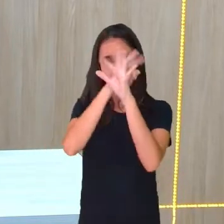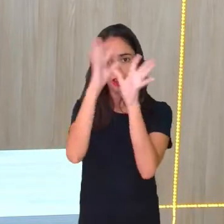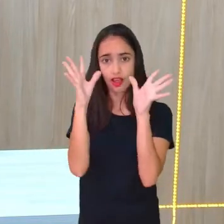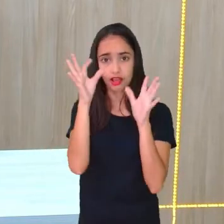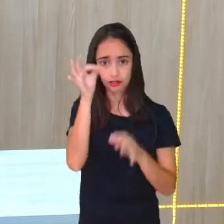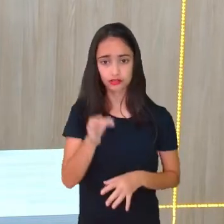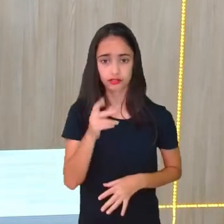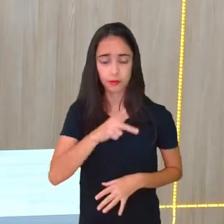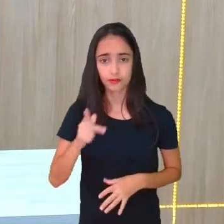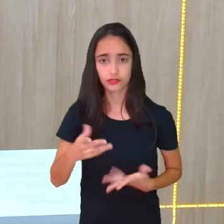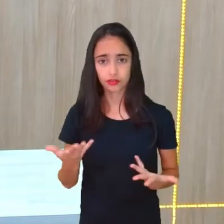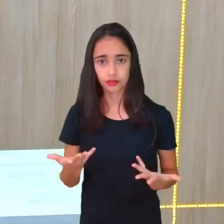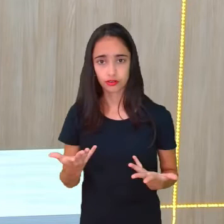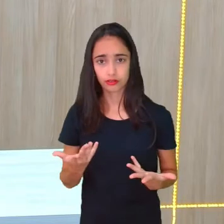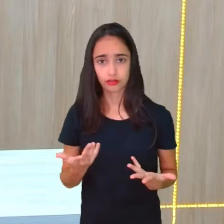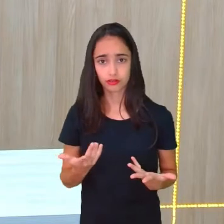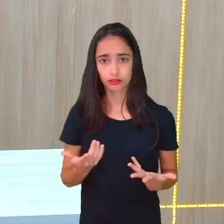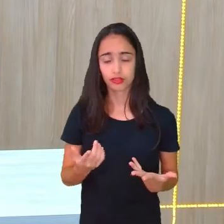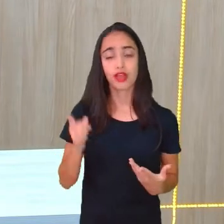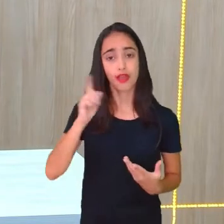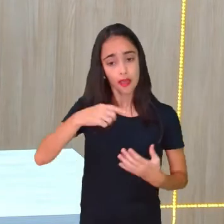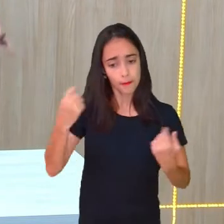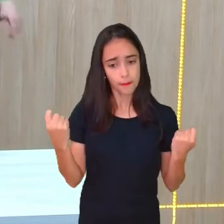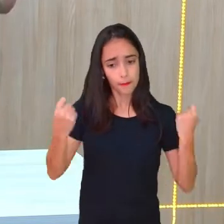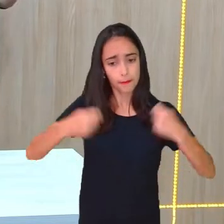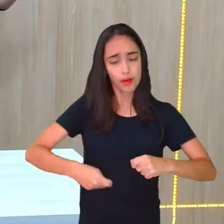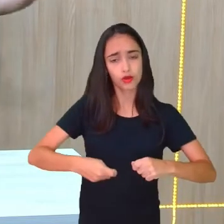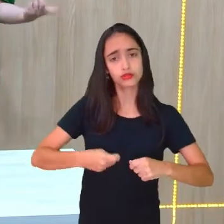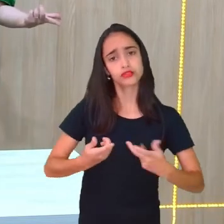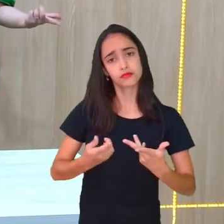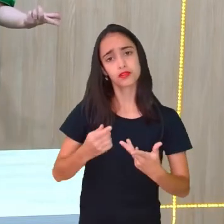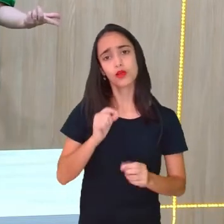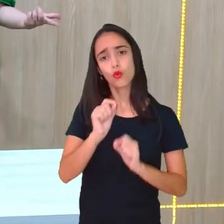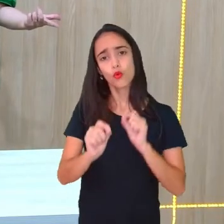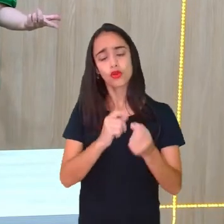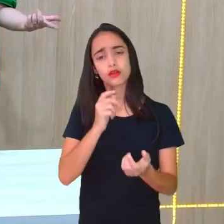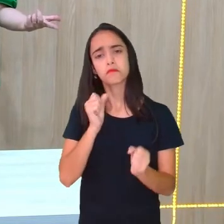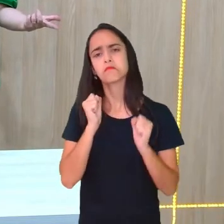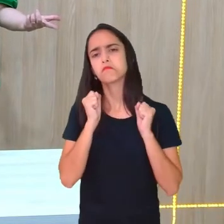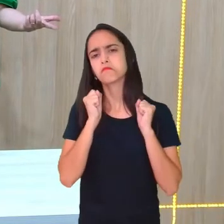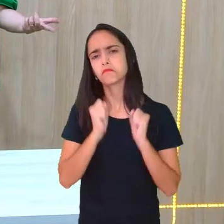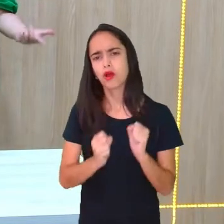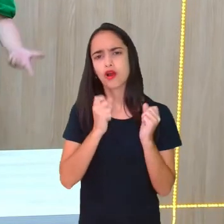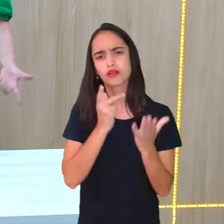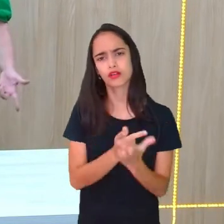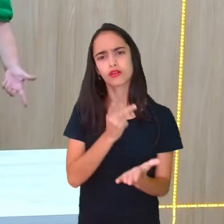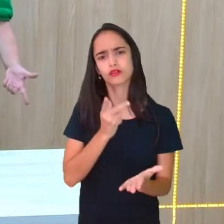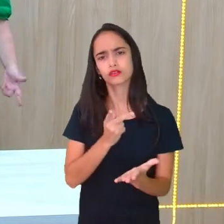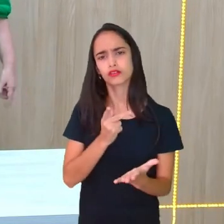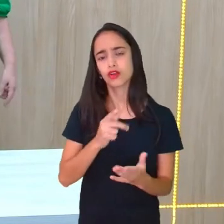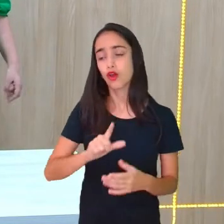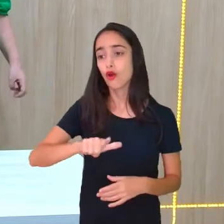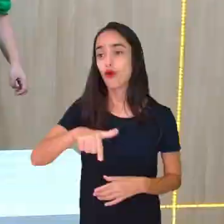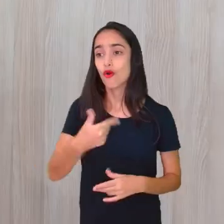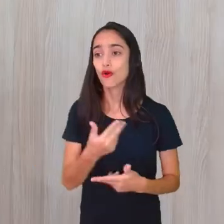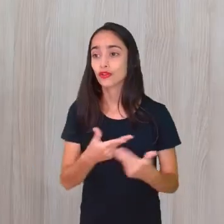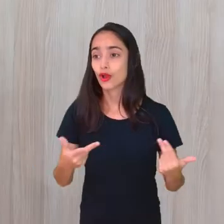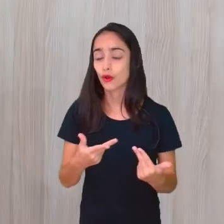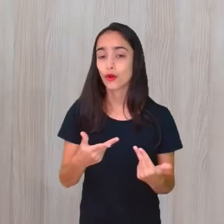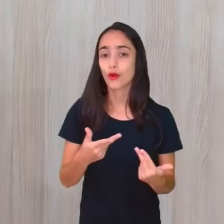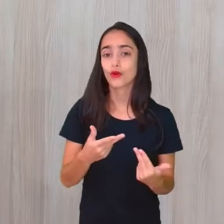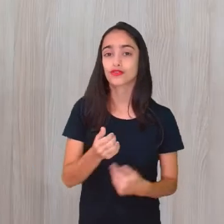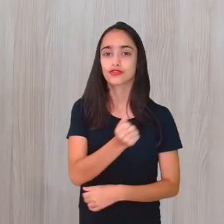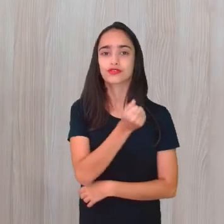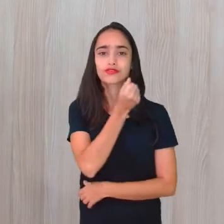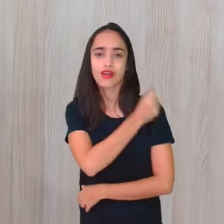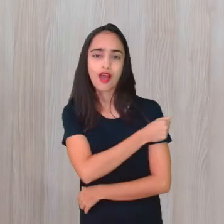eles que são as possibilidades daquilo que pode acontecer. Isso. E outra coisa, a Sabi está respondendo aqui.